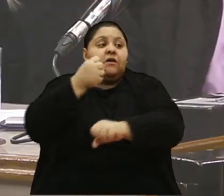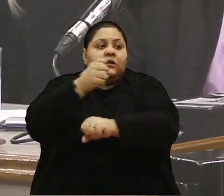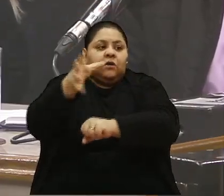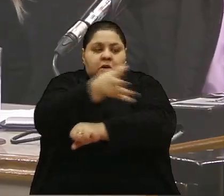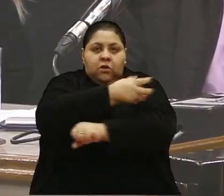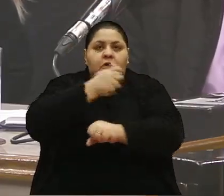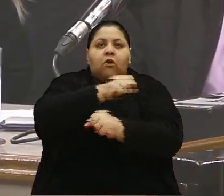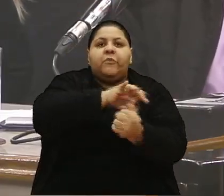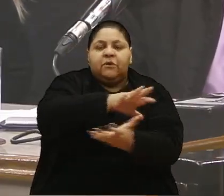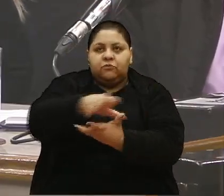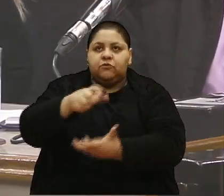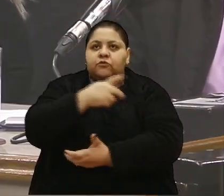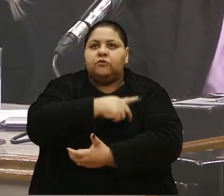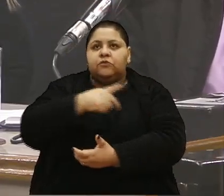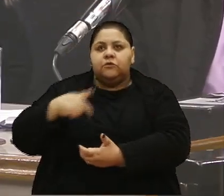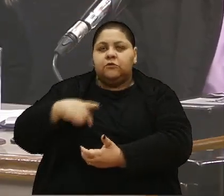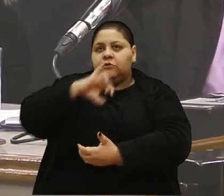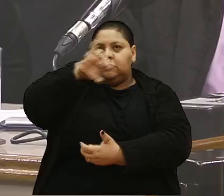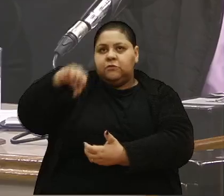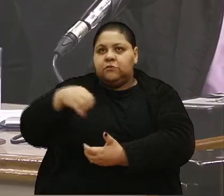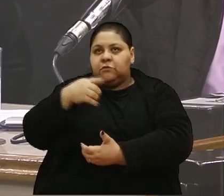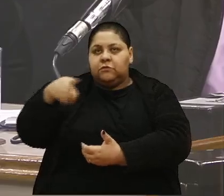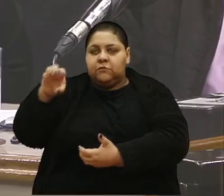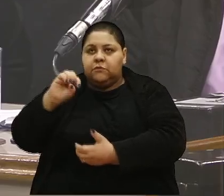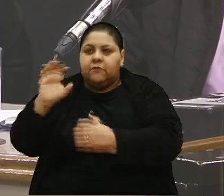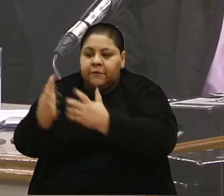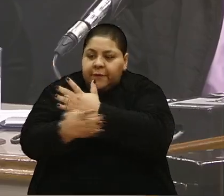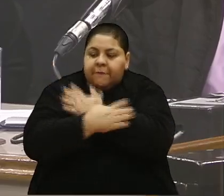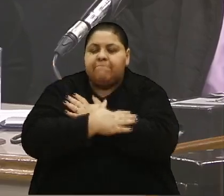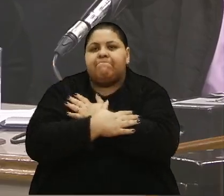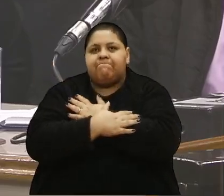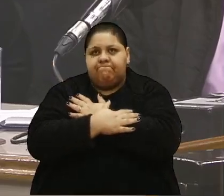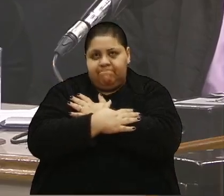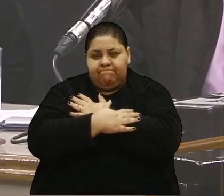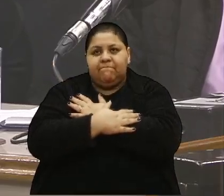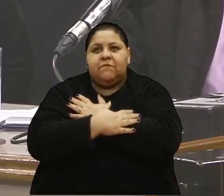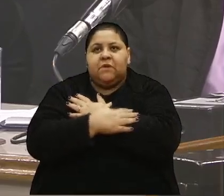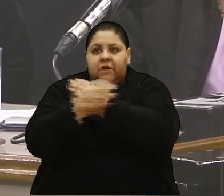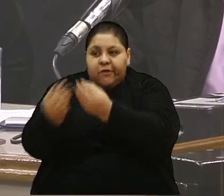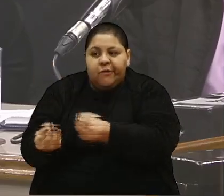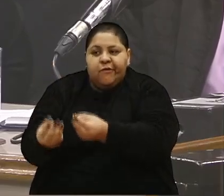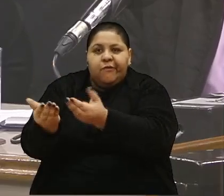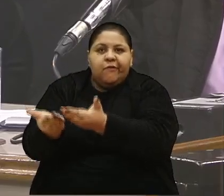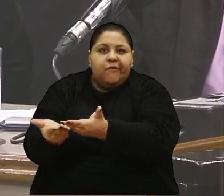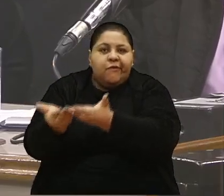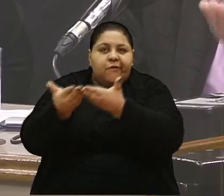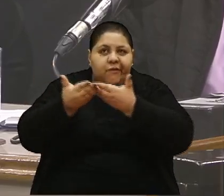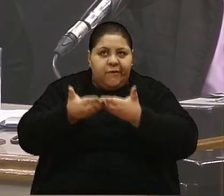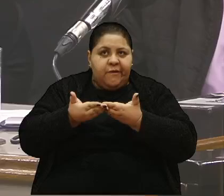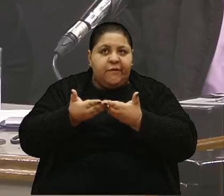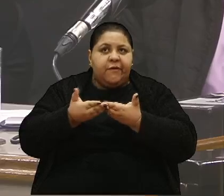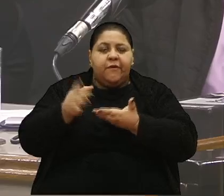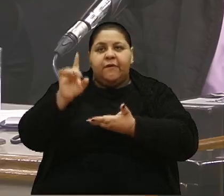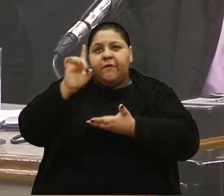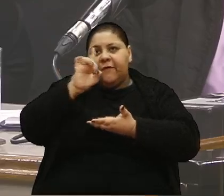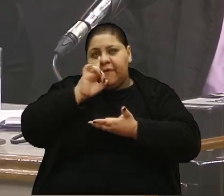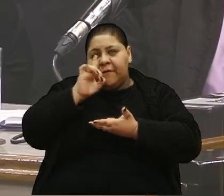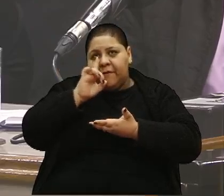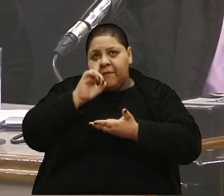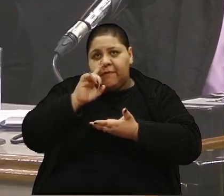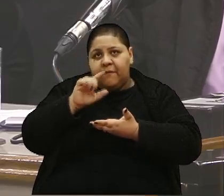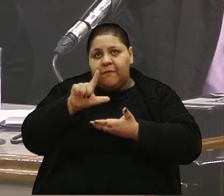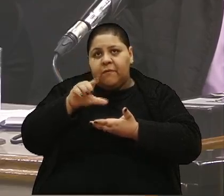saudoso pastor João Lundrich, que me acolheu pessoalmente. Fui recebido pela sua mãe, a irmã Lourdes,